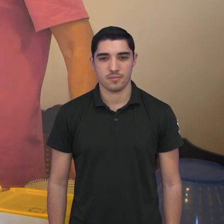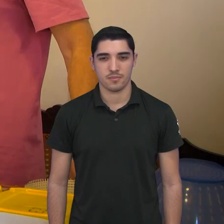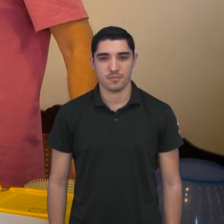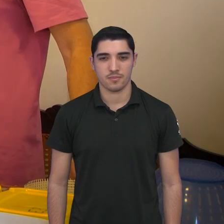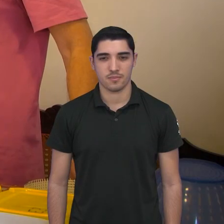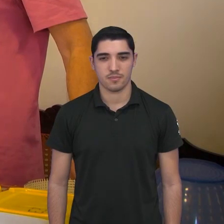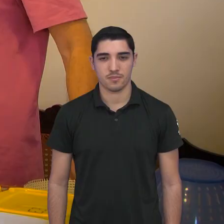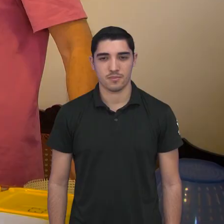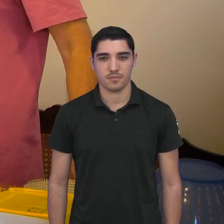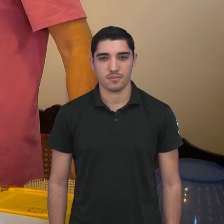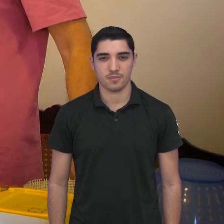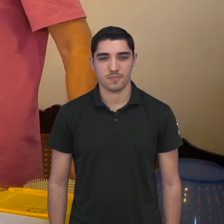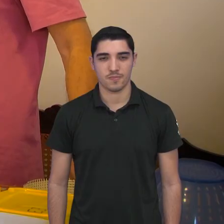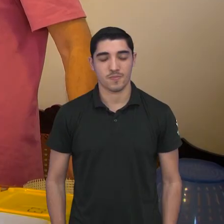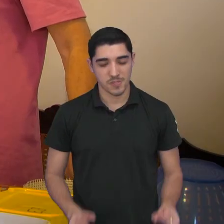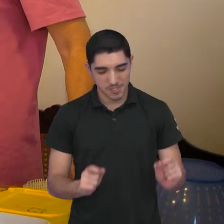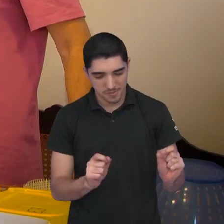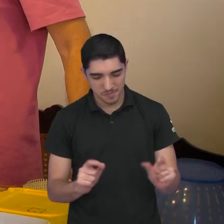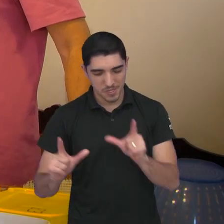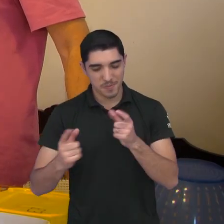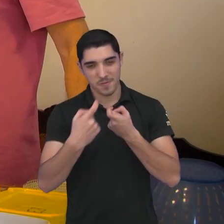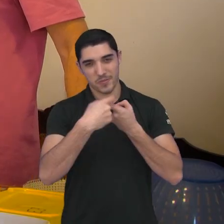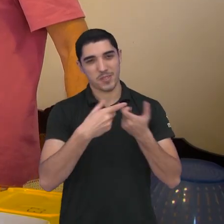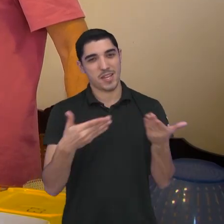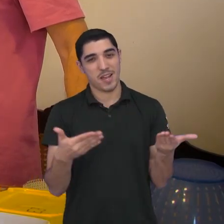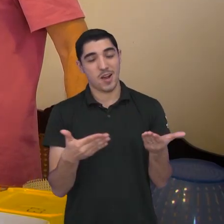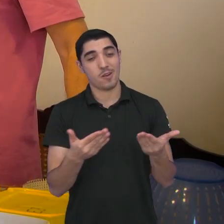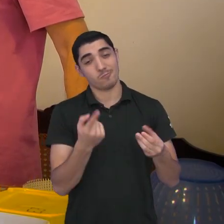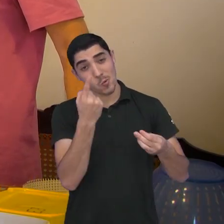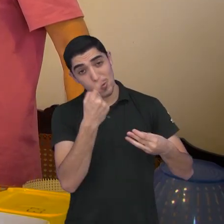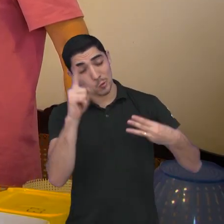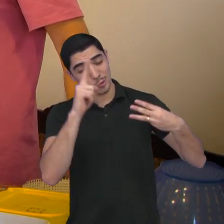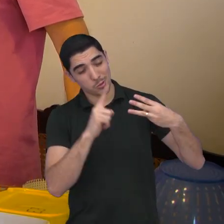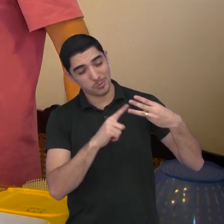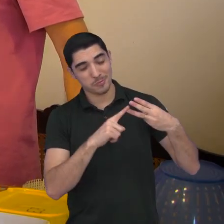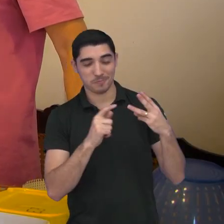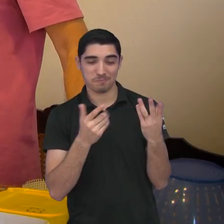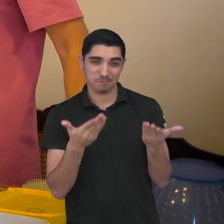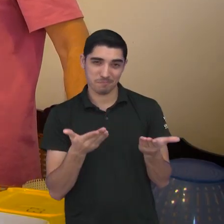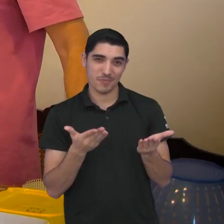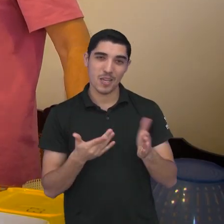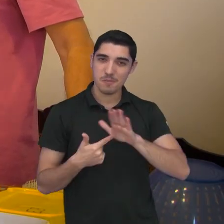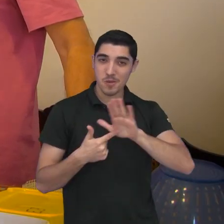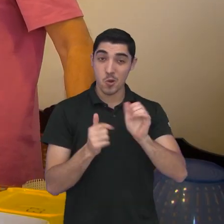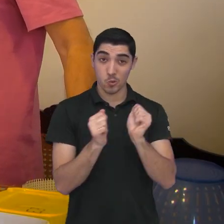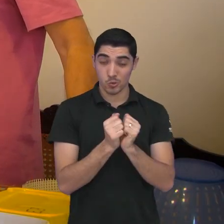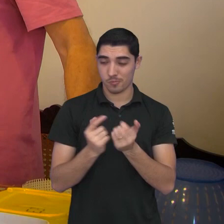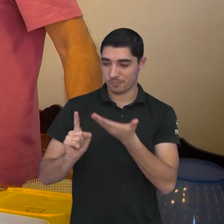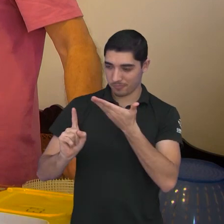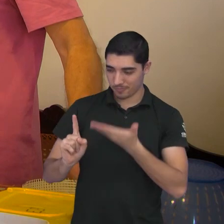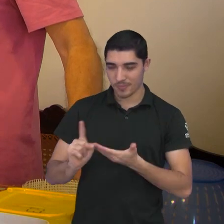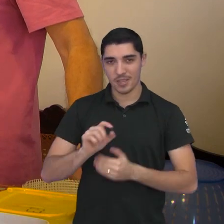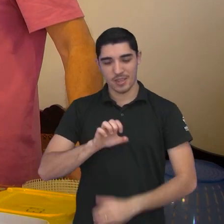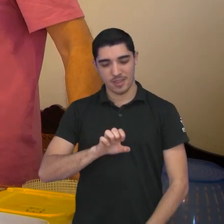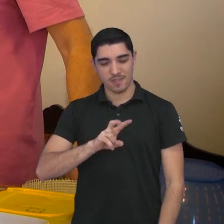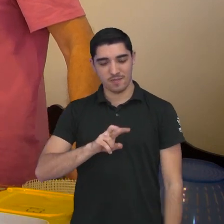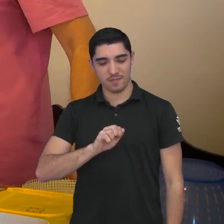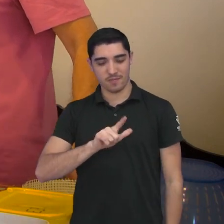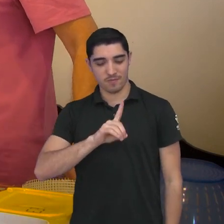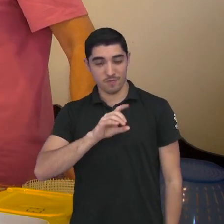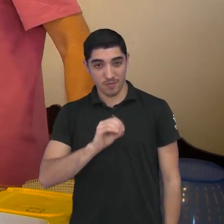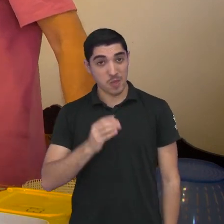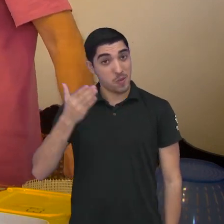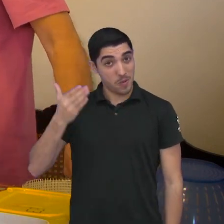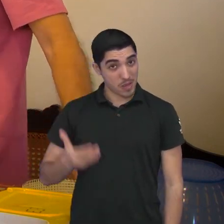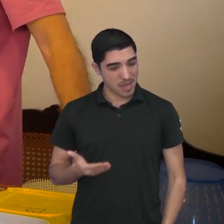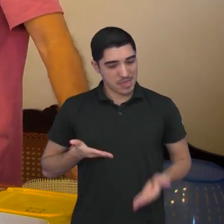De volta com entrevistas, último bloco do nosso programa, hoje com o artista Evaldo Eras, joseense. A gente está aqui no